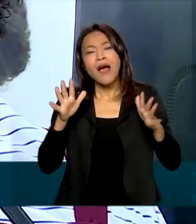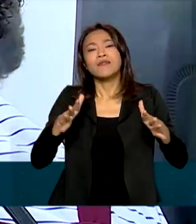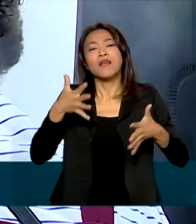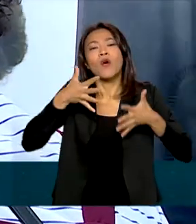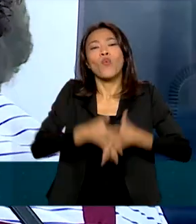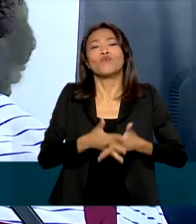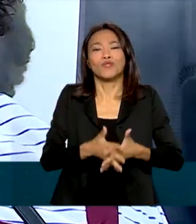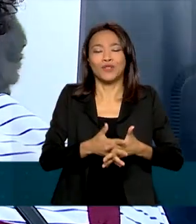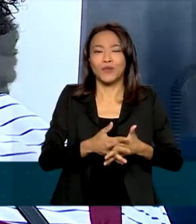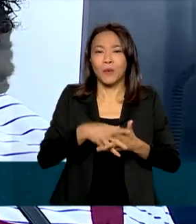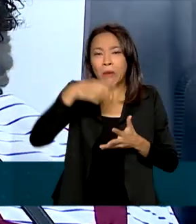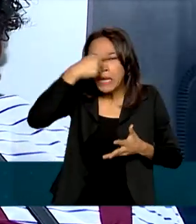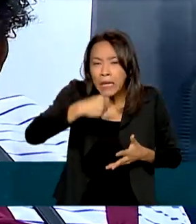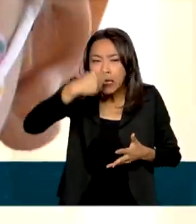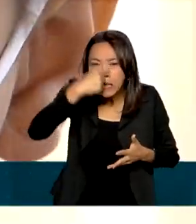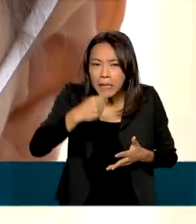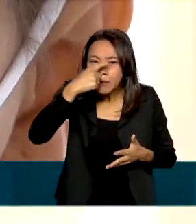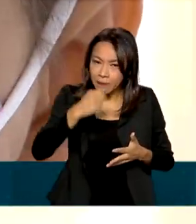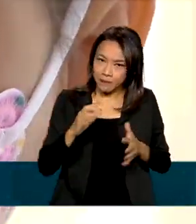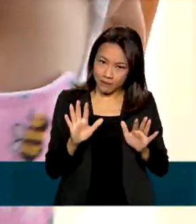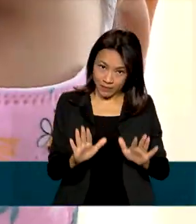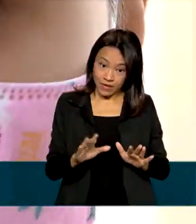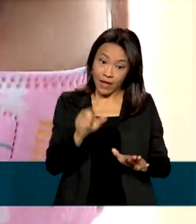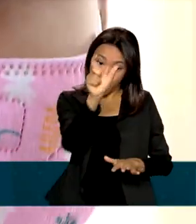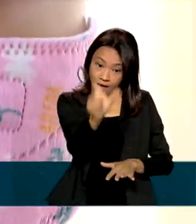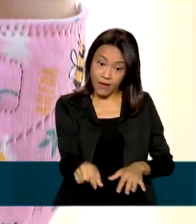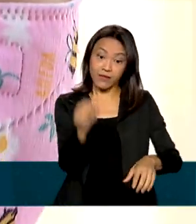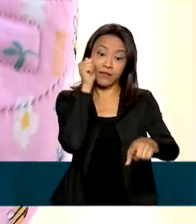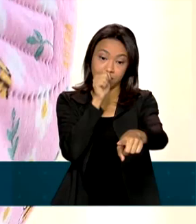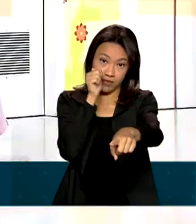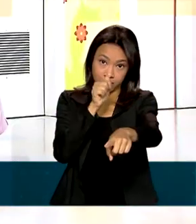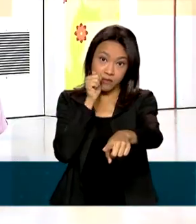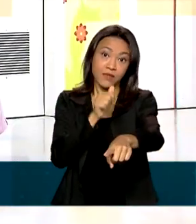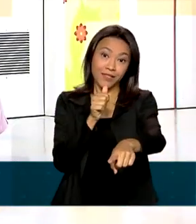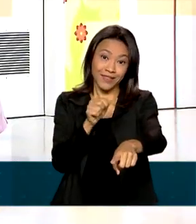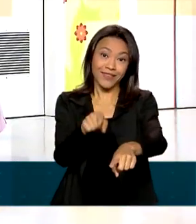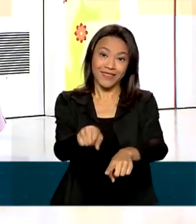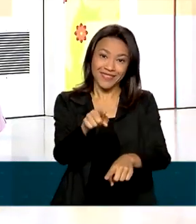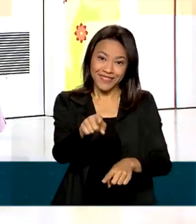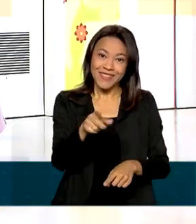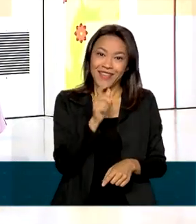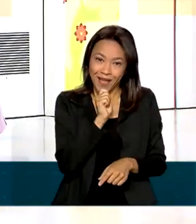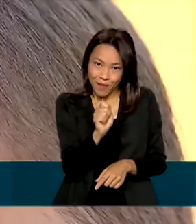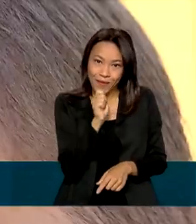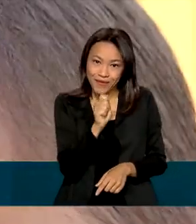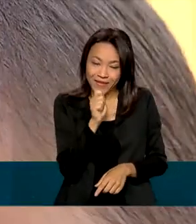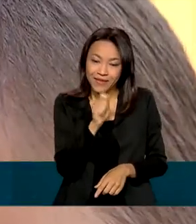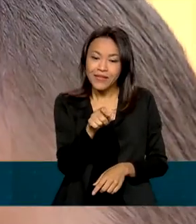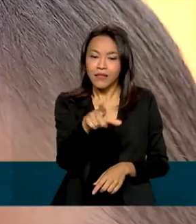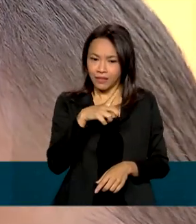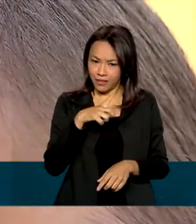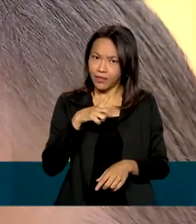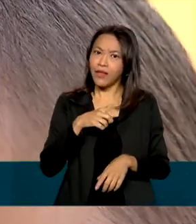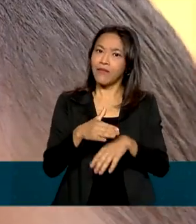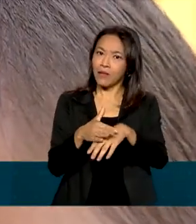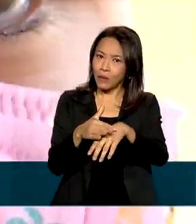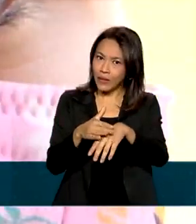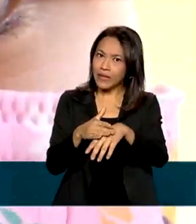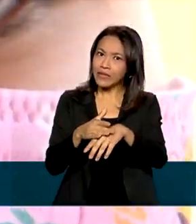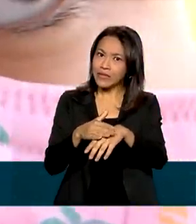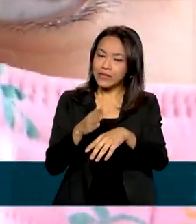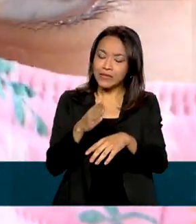com gripes e resfriados. A Melissa, que conhecemos lá no início da matéria, teve a doença